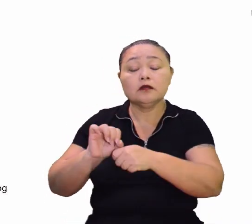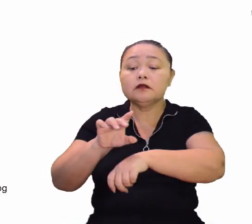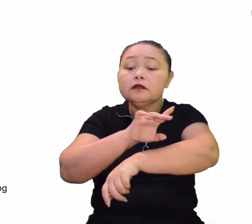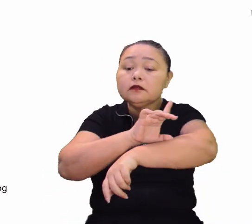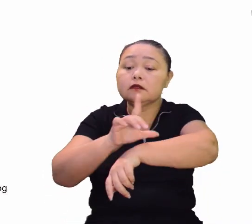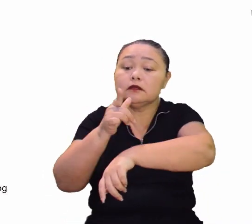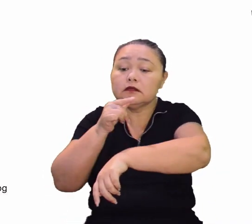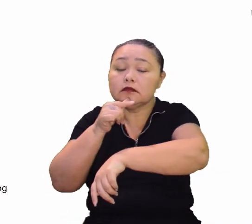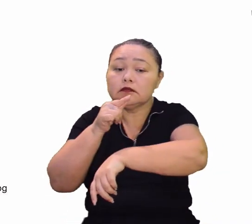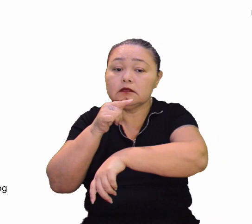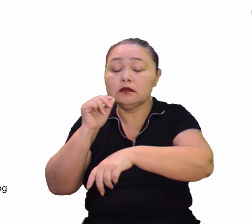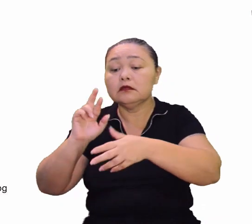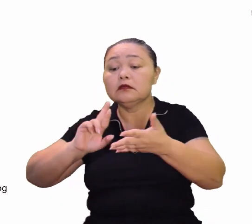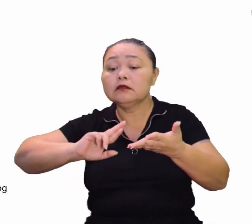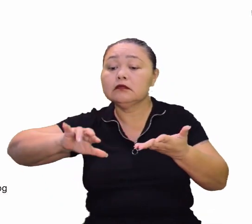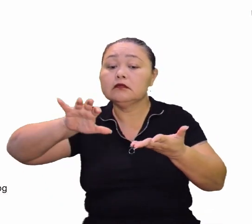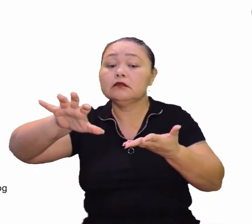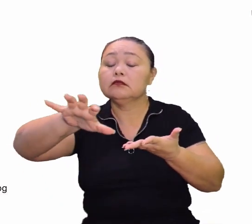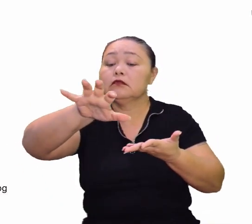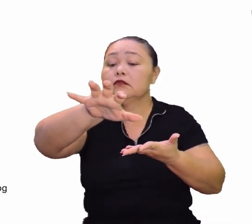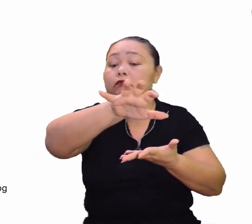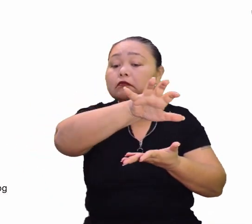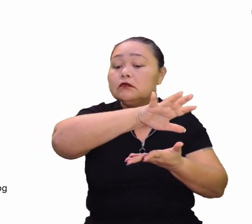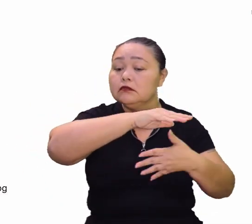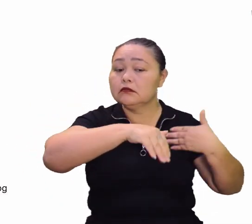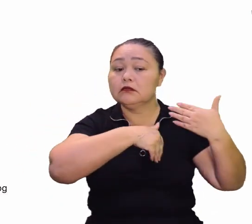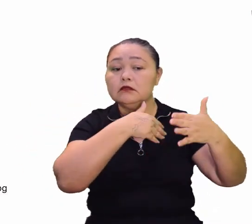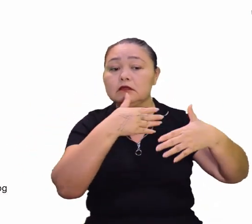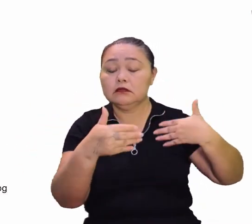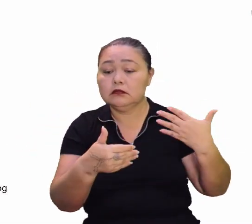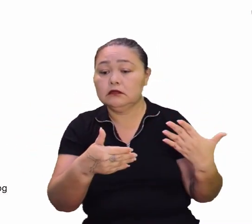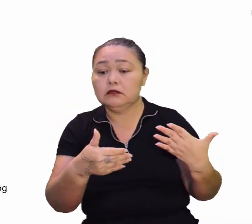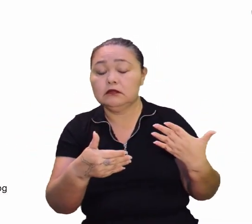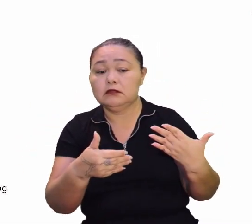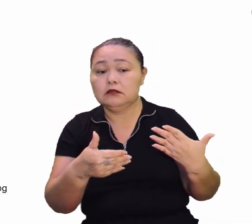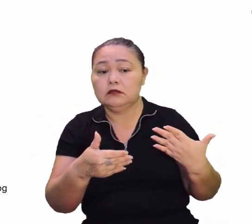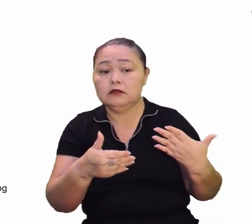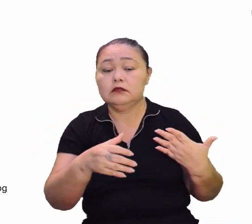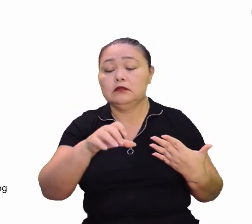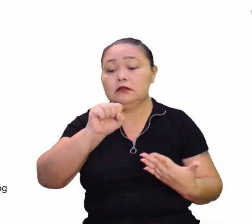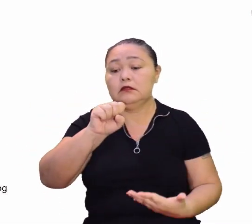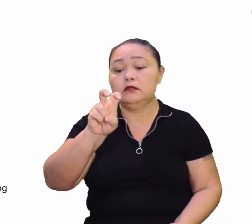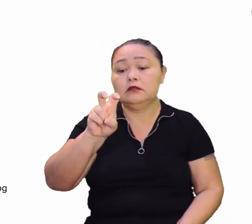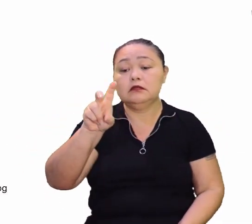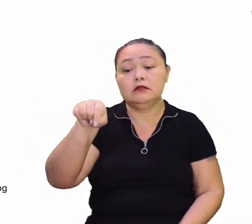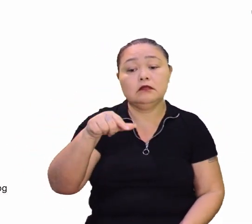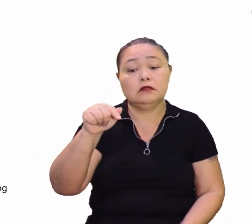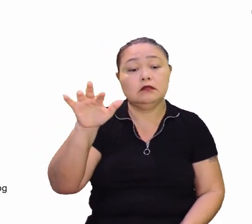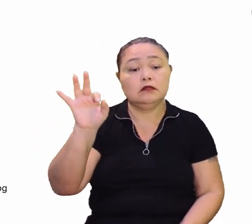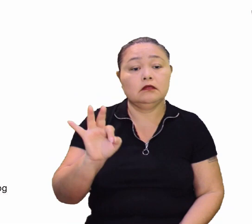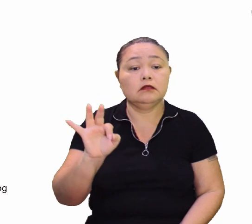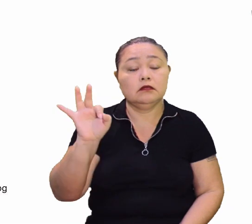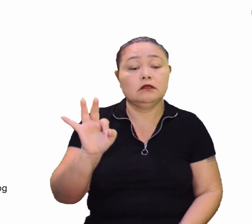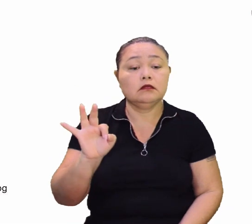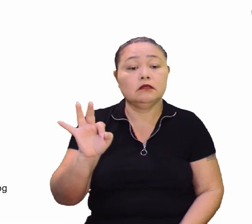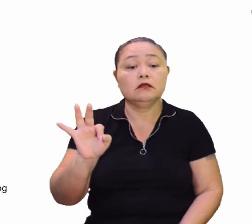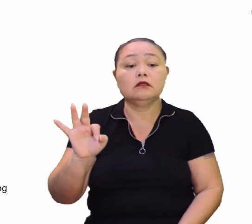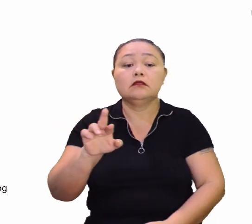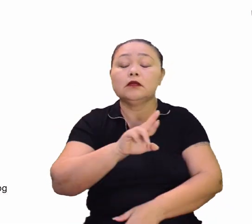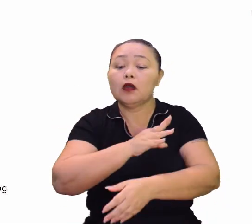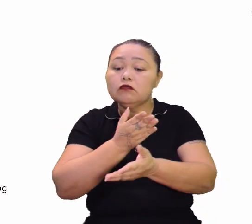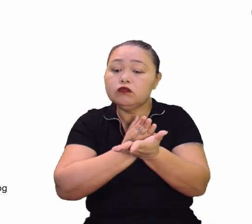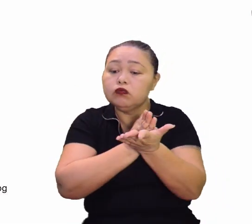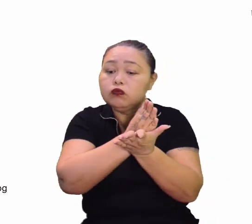abastecimento por diferentes processos, né? 85,7% rede